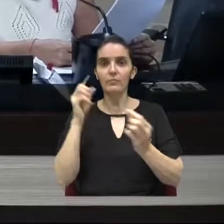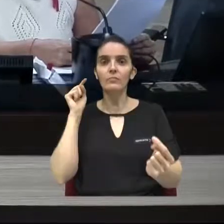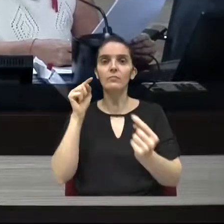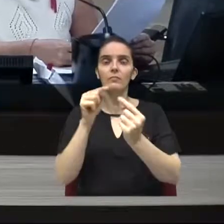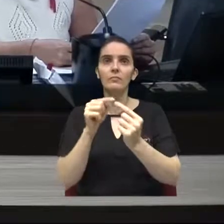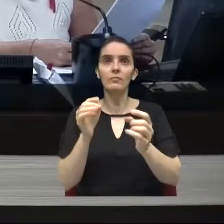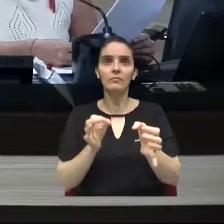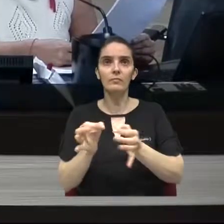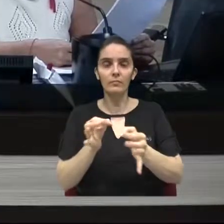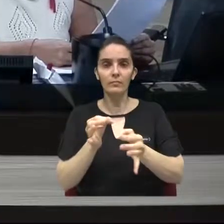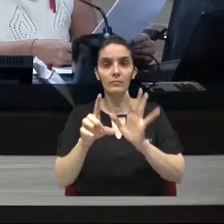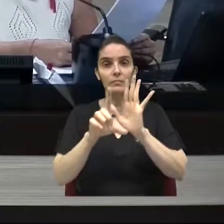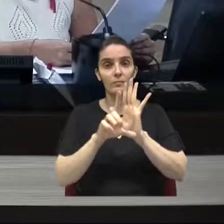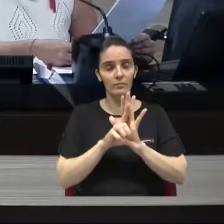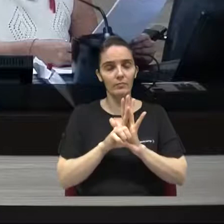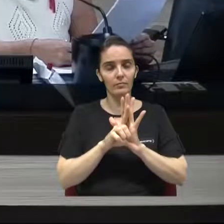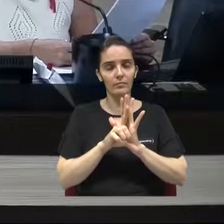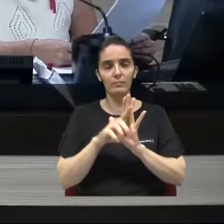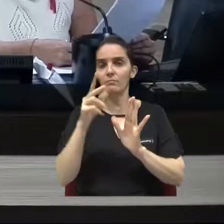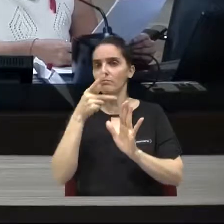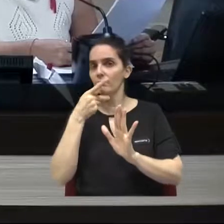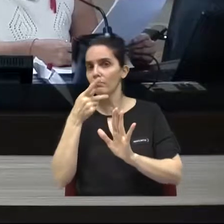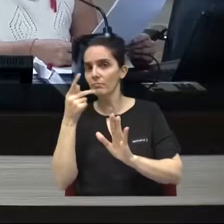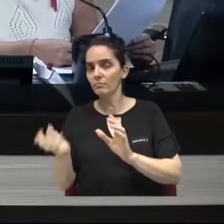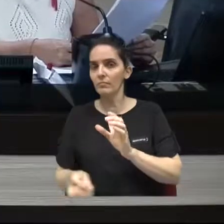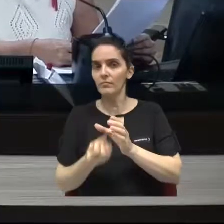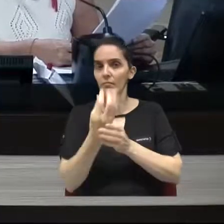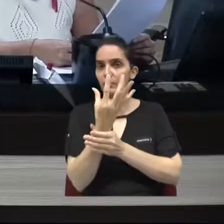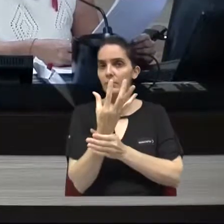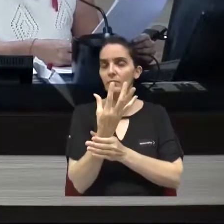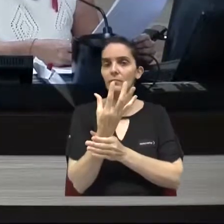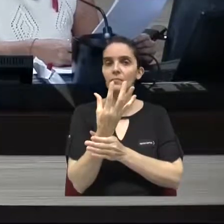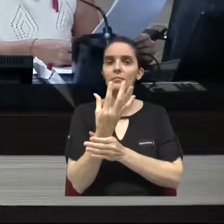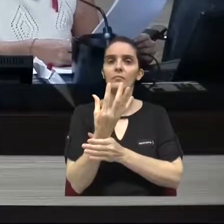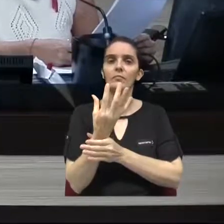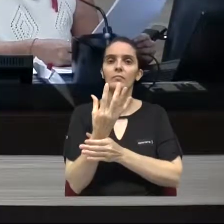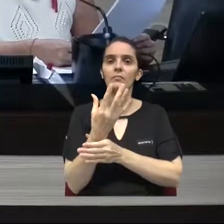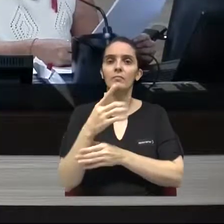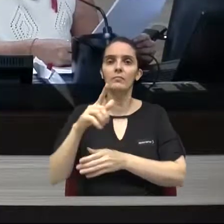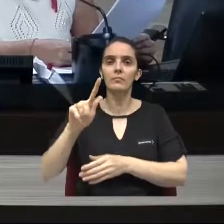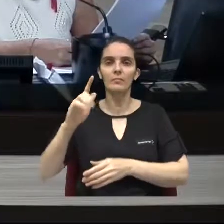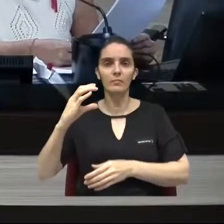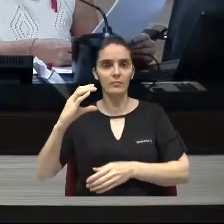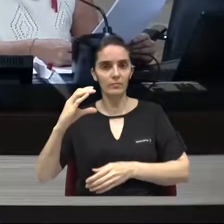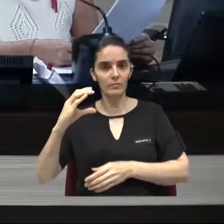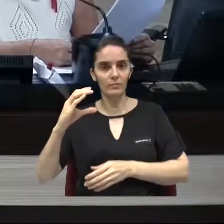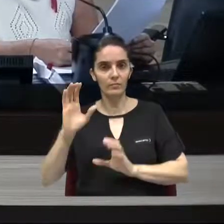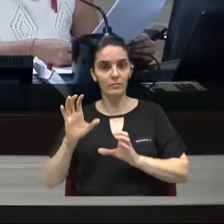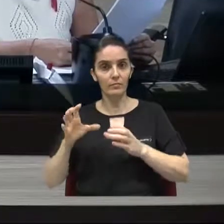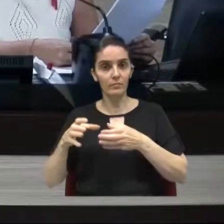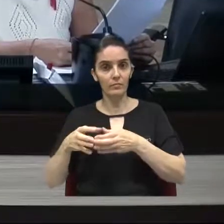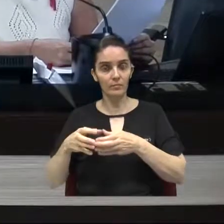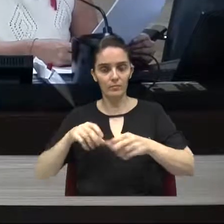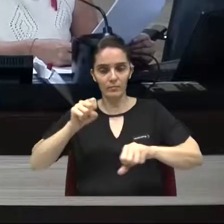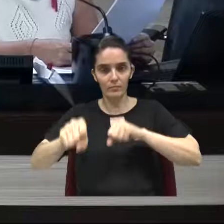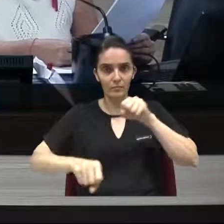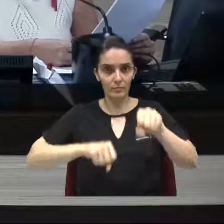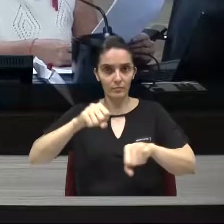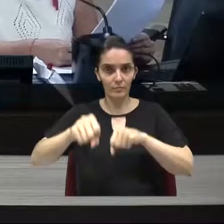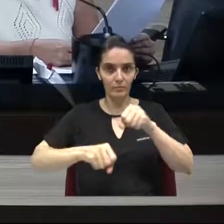de encaminhar projeto de lei que dispõe sobre a criação do GC, Grupamento Ciclístico,